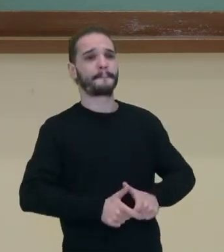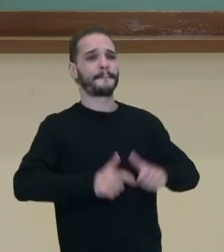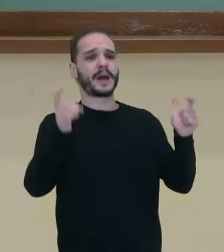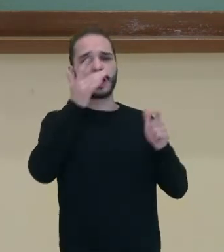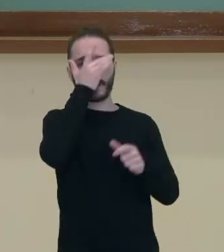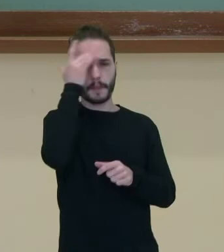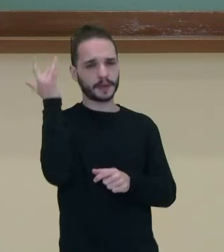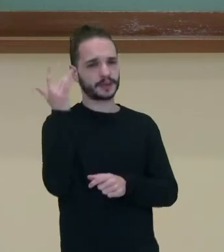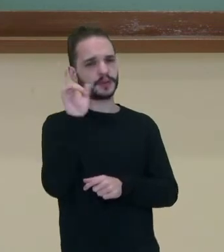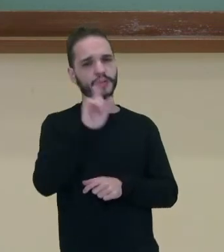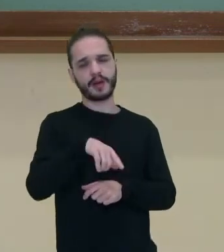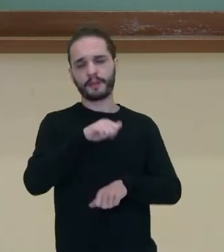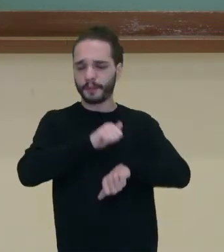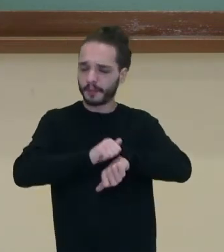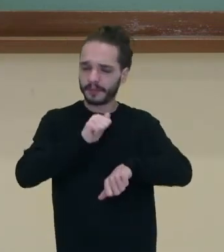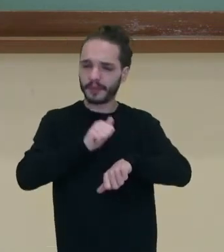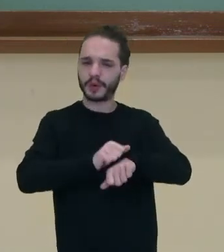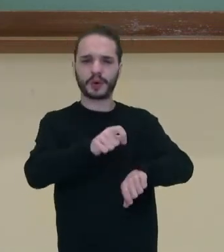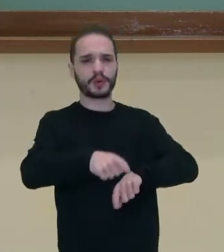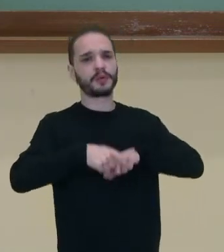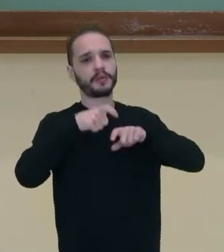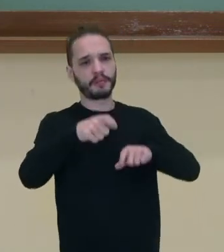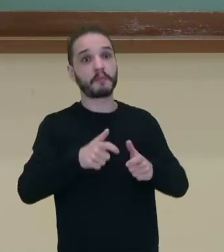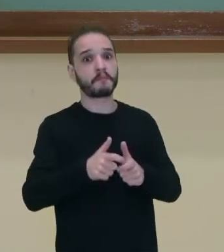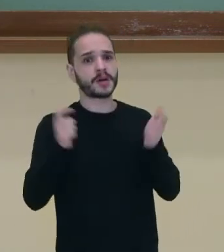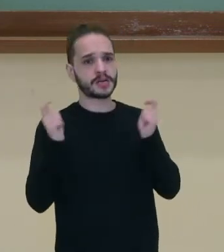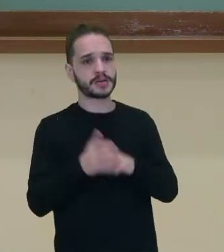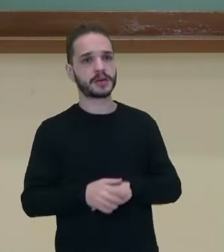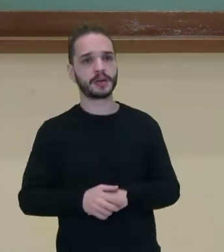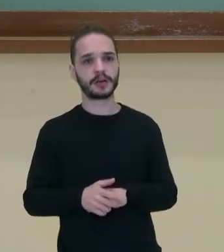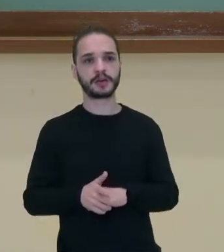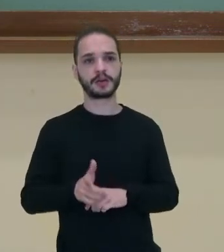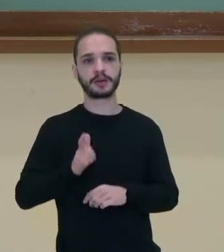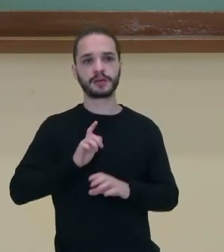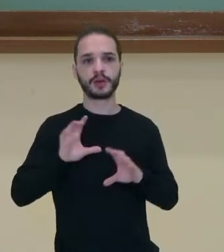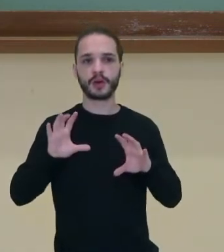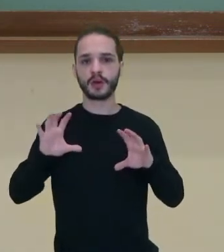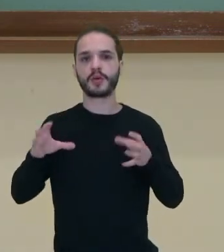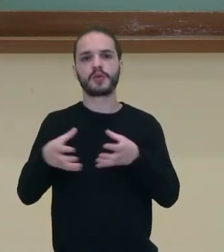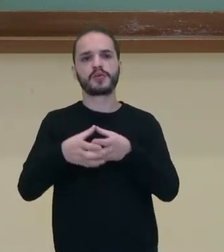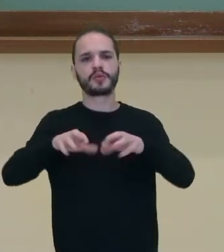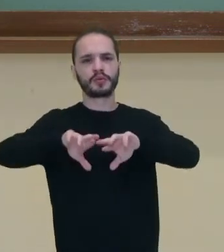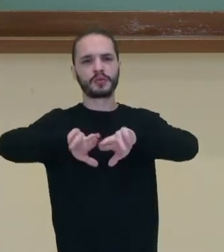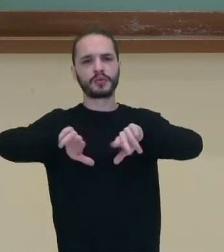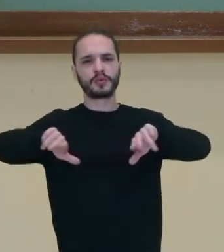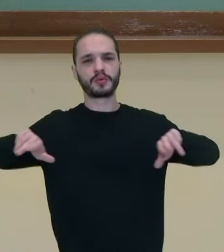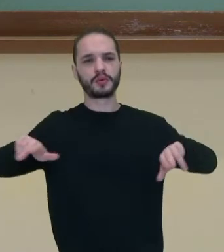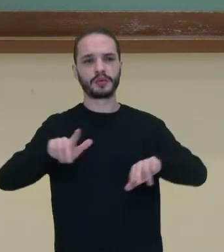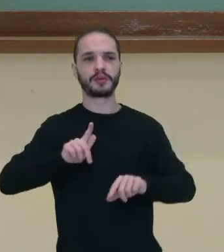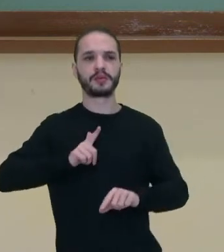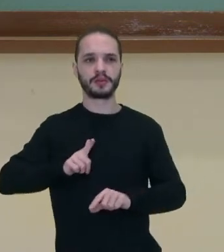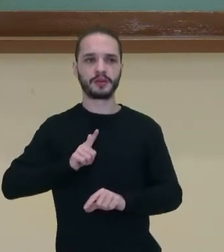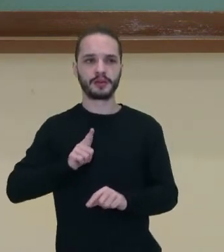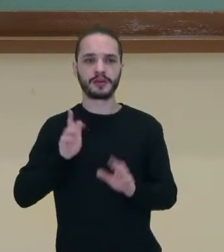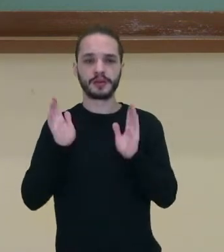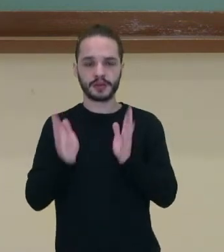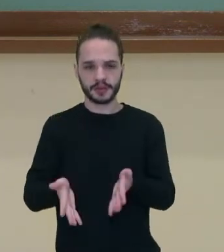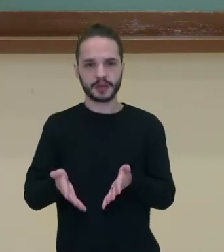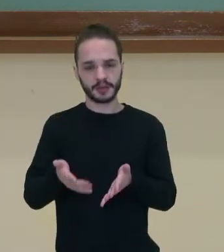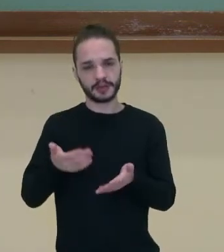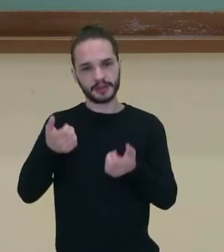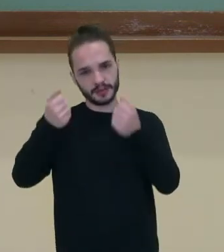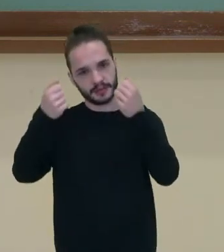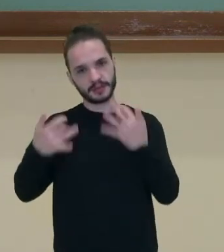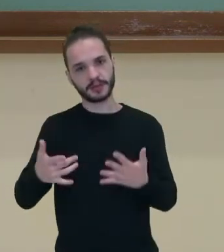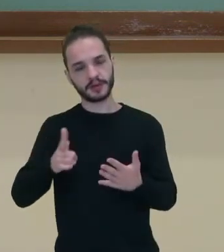eram camponeses, né? E era um grupo heterogêneo, né? Por quê, gente? A gente já tem, né, como eu falei, essa burguesia